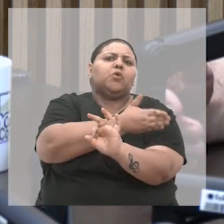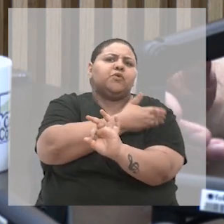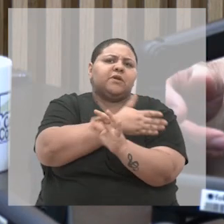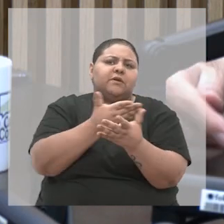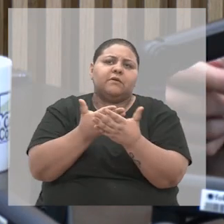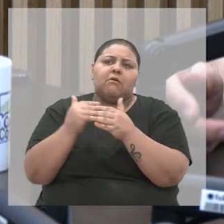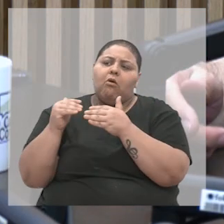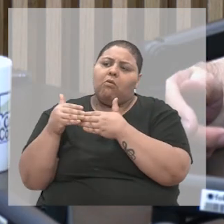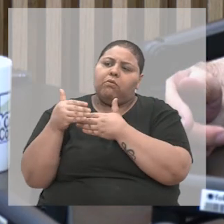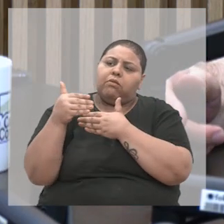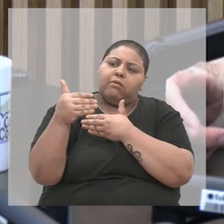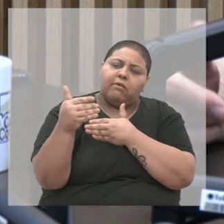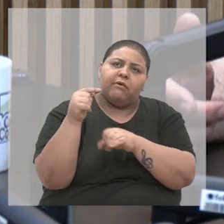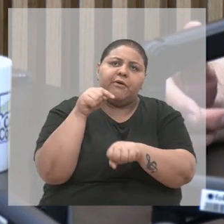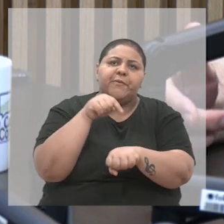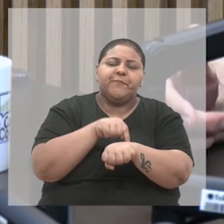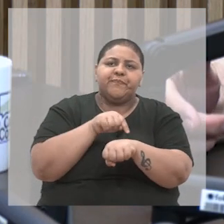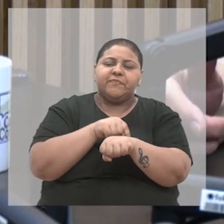tempo, daí quando eu